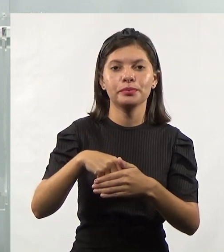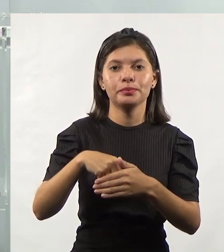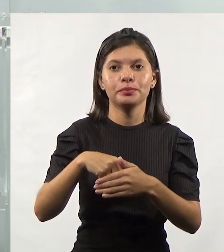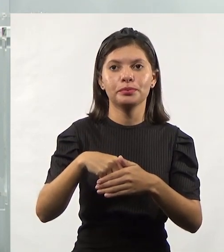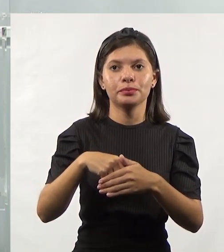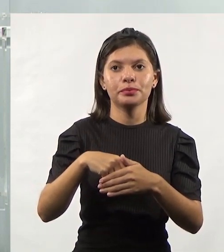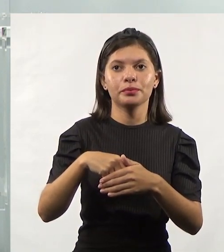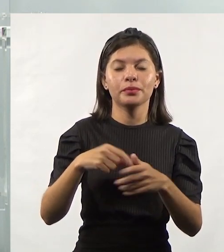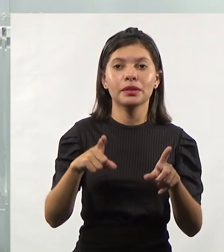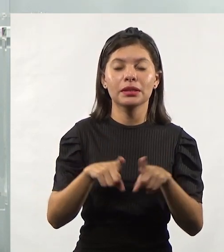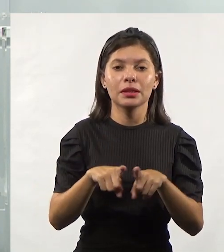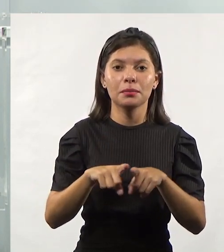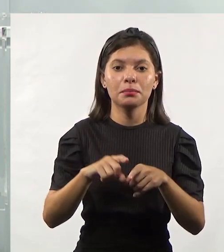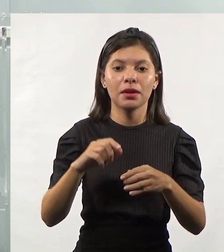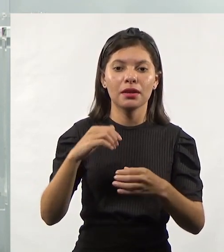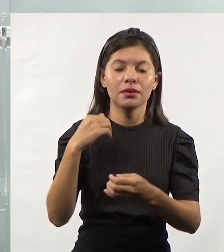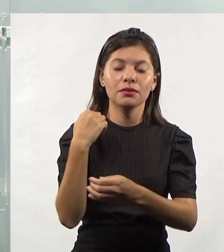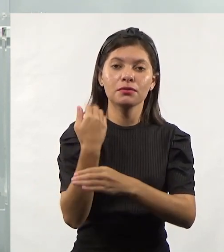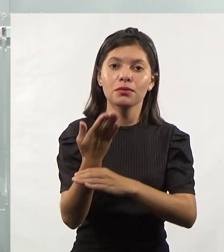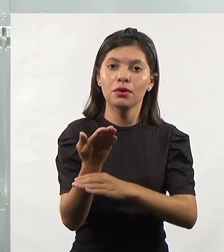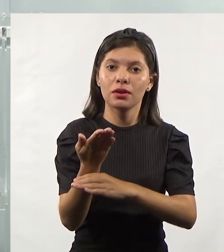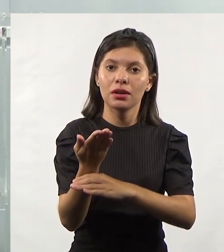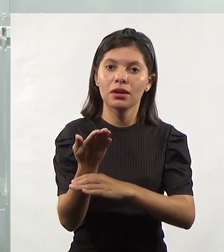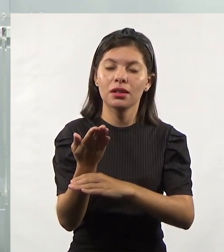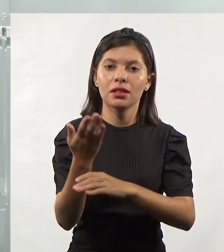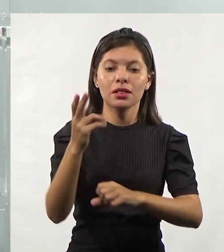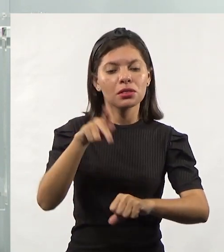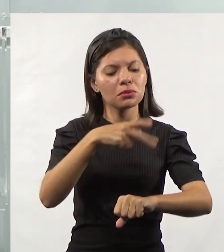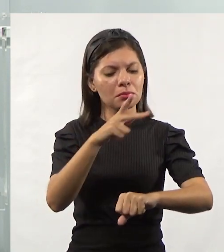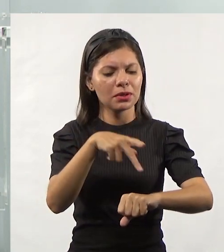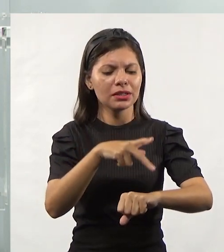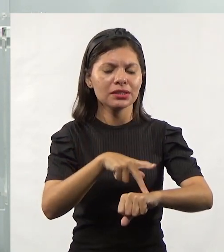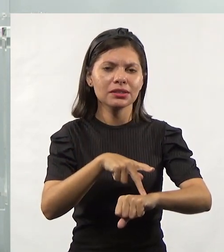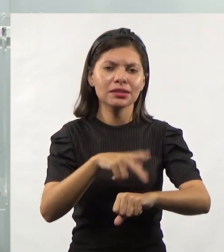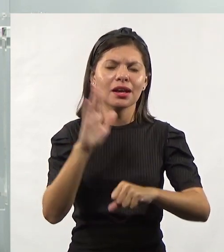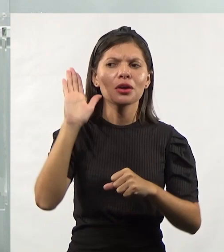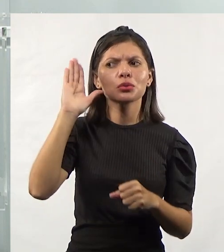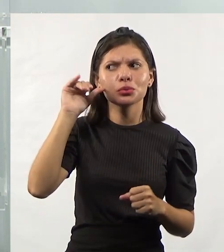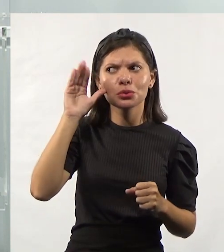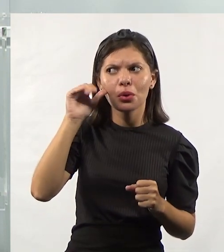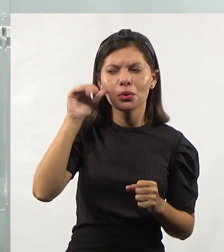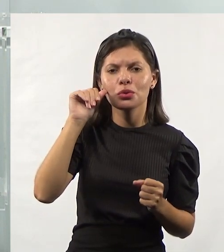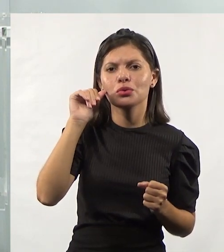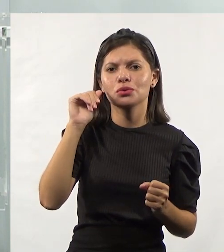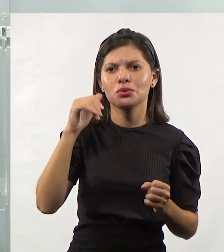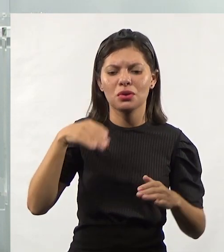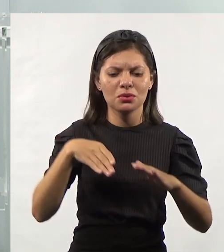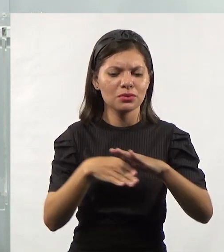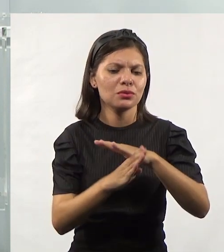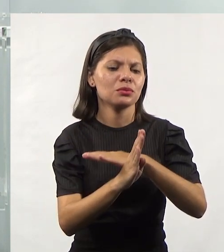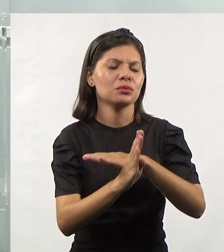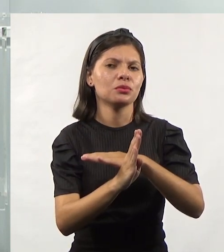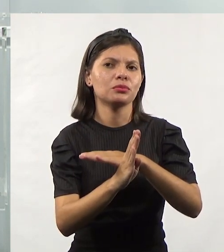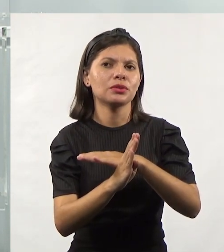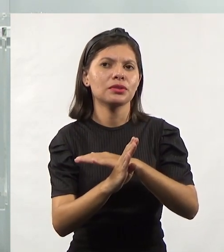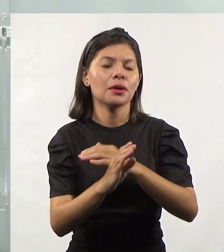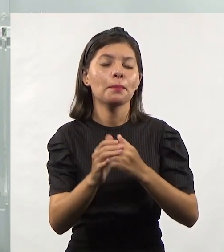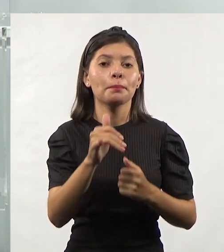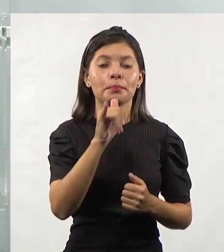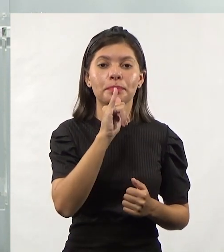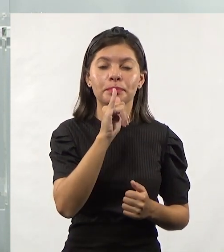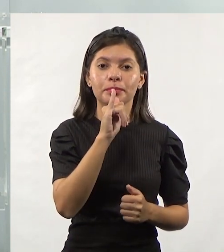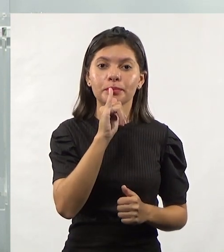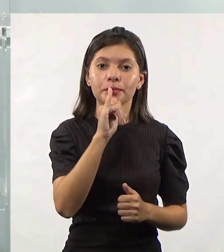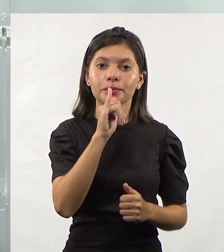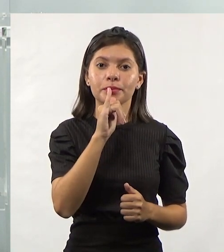né? Então a gente fica curioso, né? Com tanta novidade que a gente vê acontecendo aí fora,